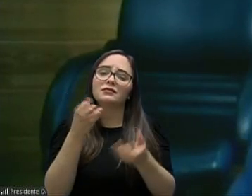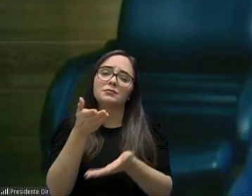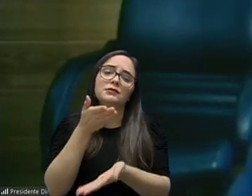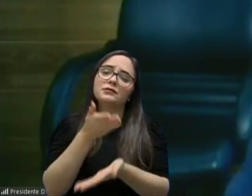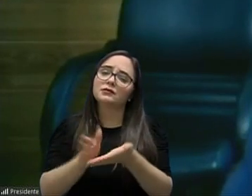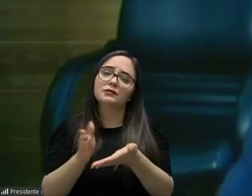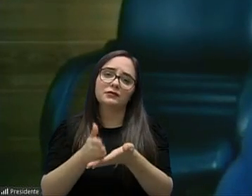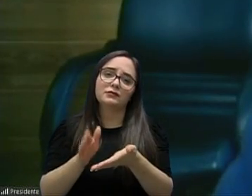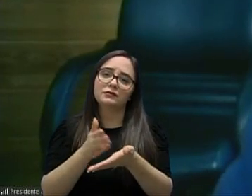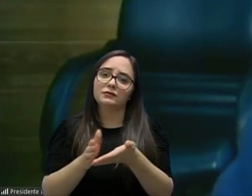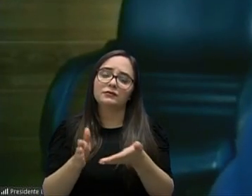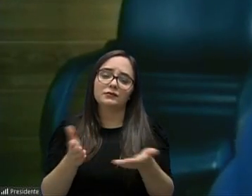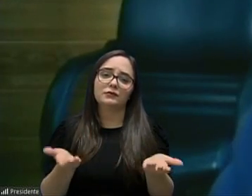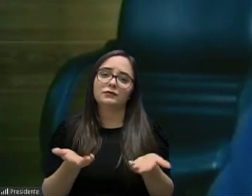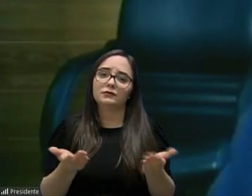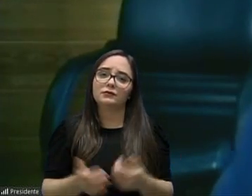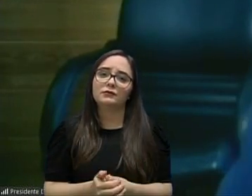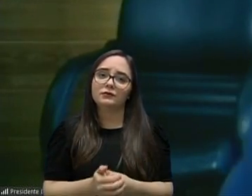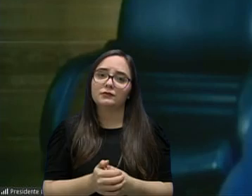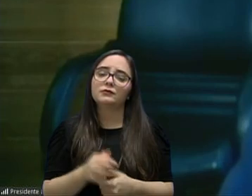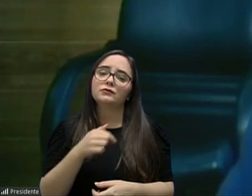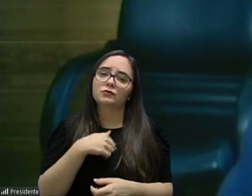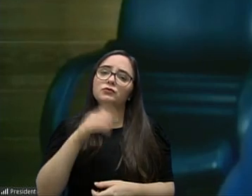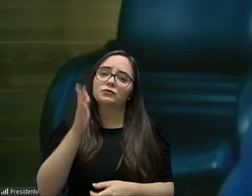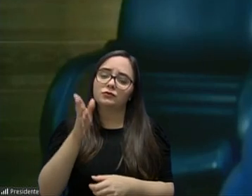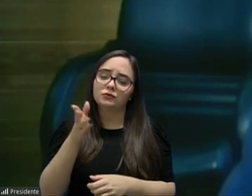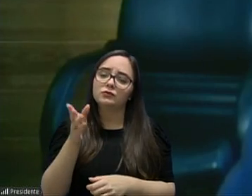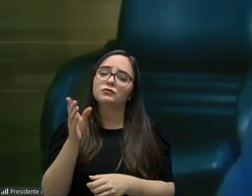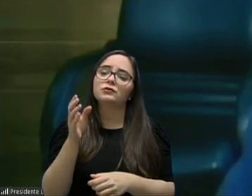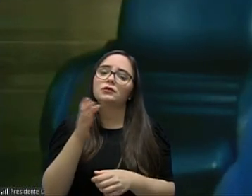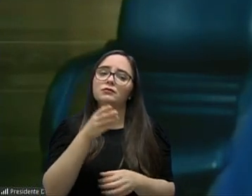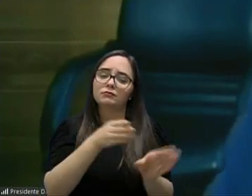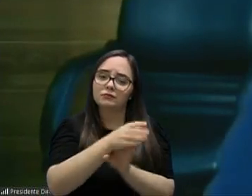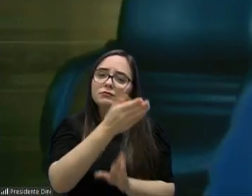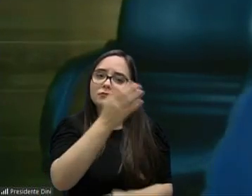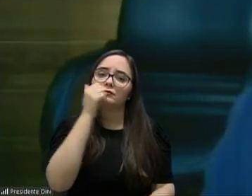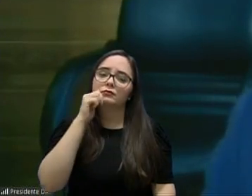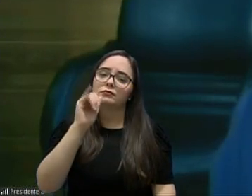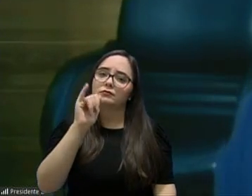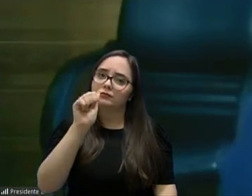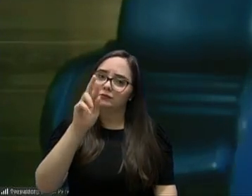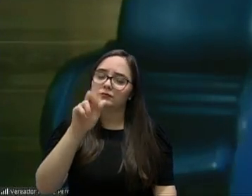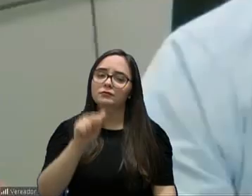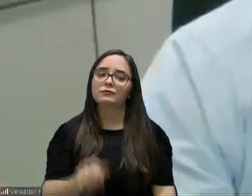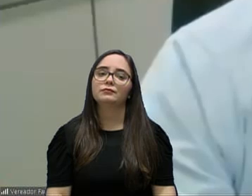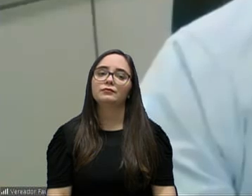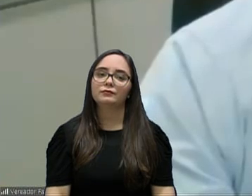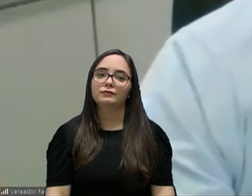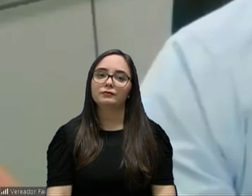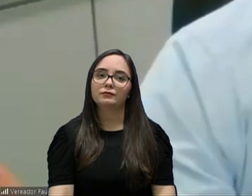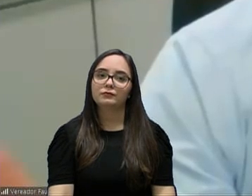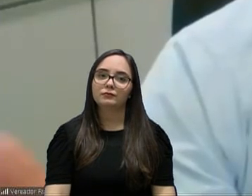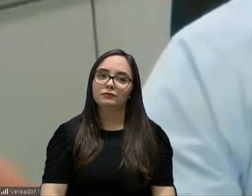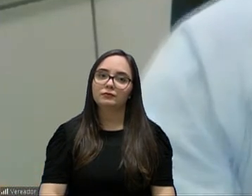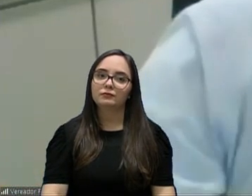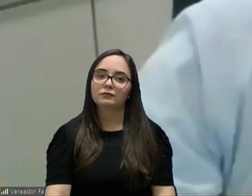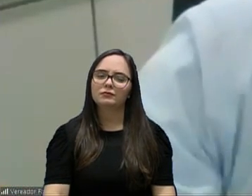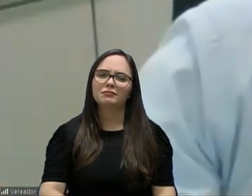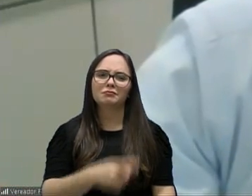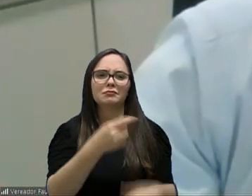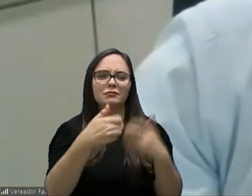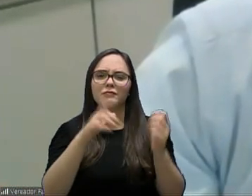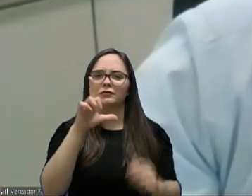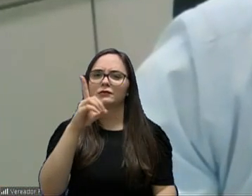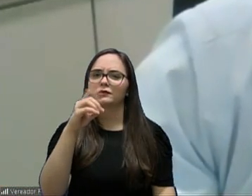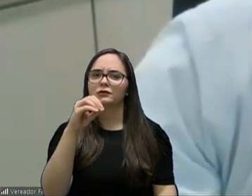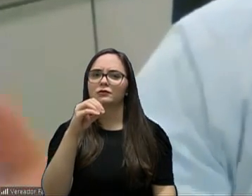ver com... Eu acabei de chamar a atenção da vereadora agora, Fausto. Se eu deixar você... Não tem nada a ver, não está falando da LDO, ele não está